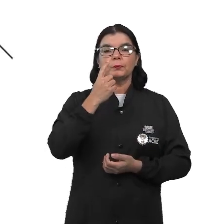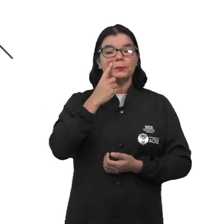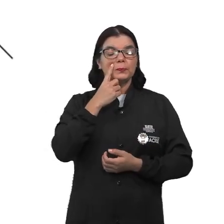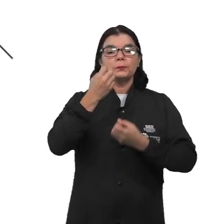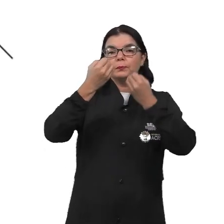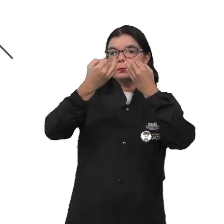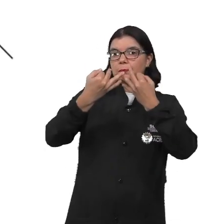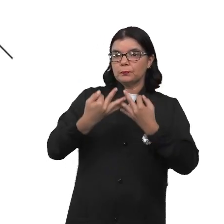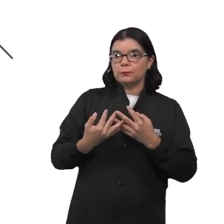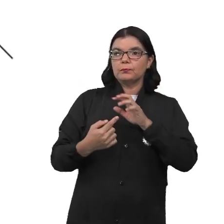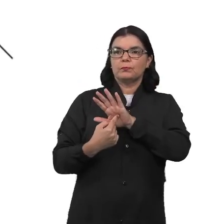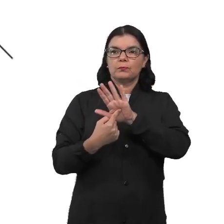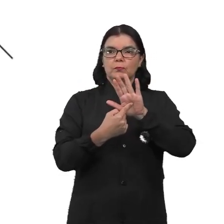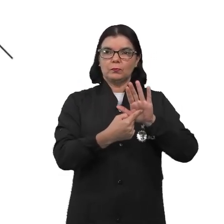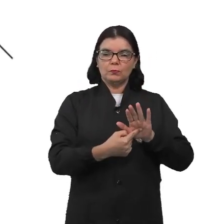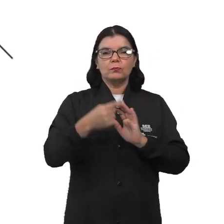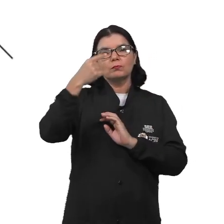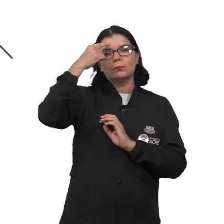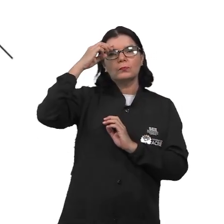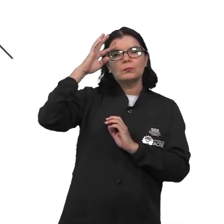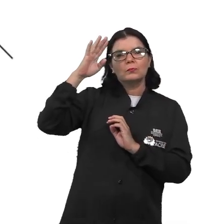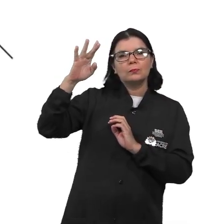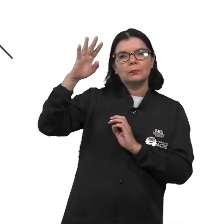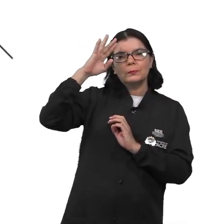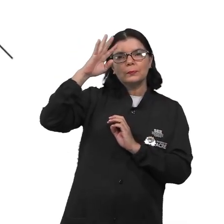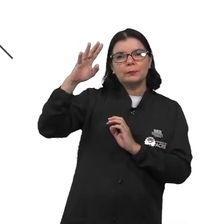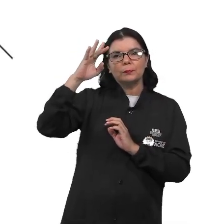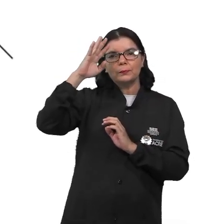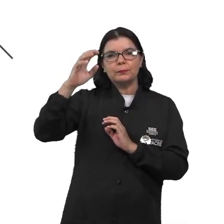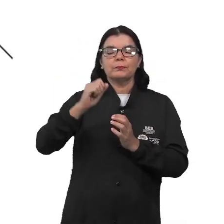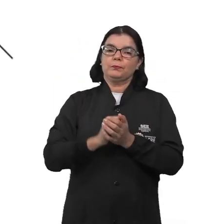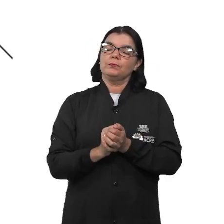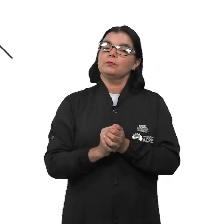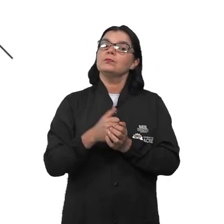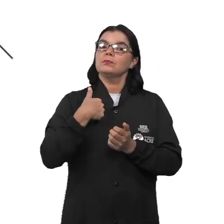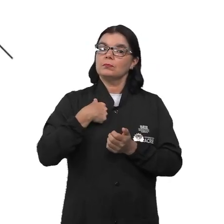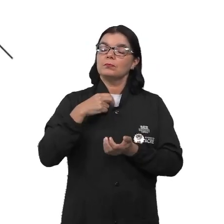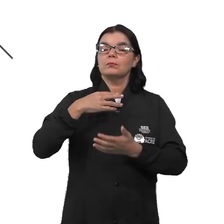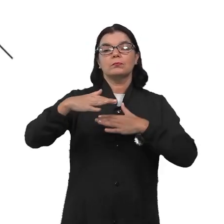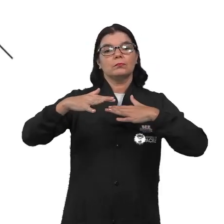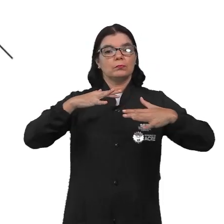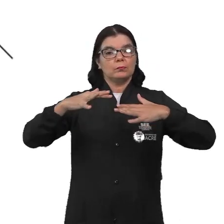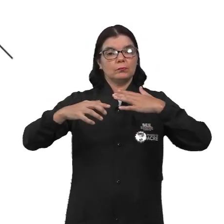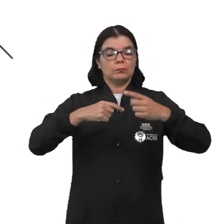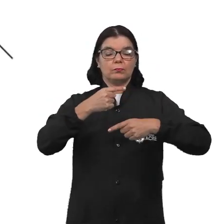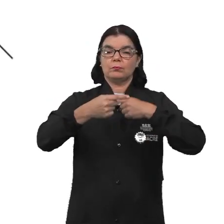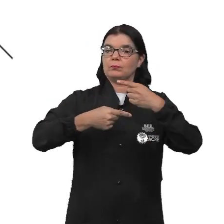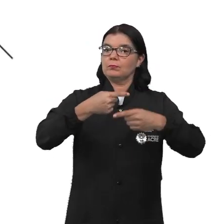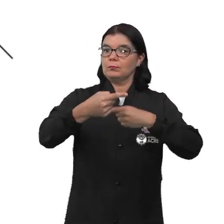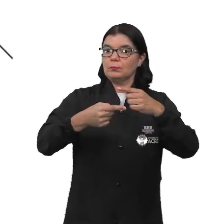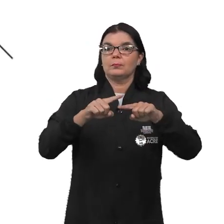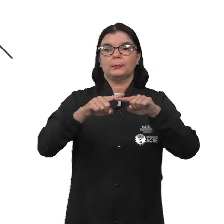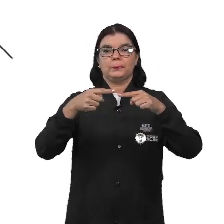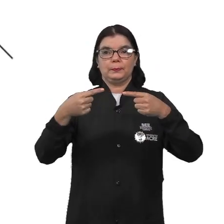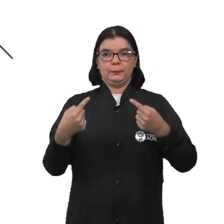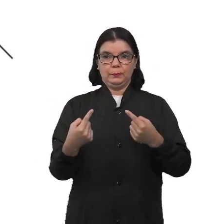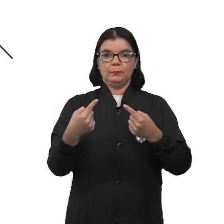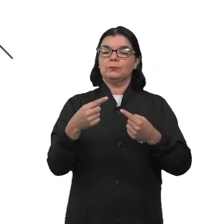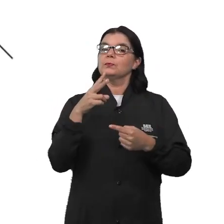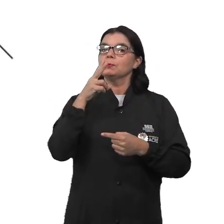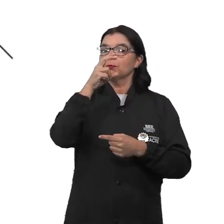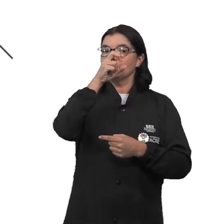fala, ele demonstra ter imaginado que permaneceria em movimento circular. Porém, a